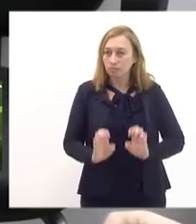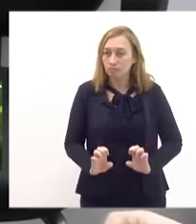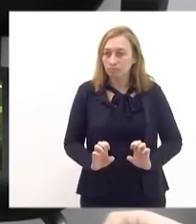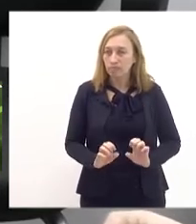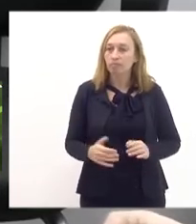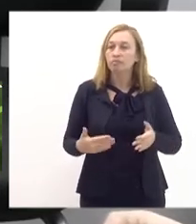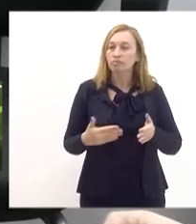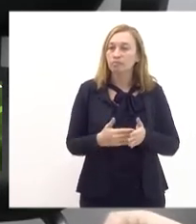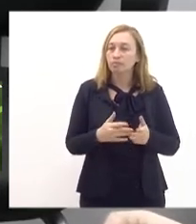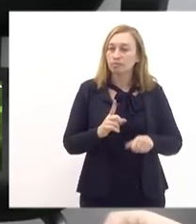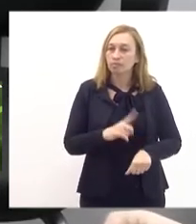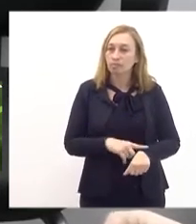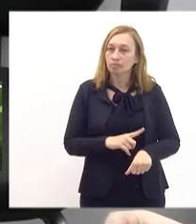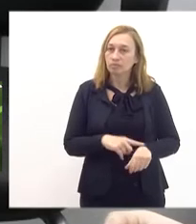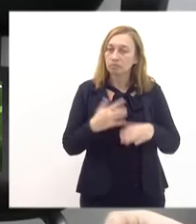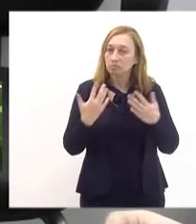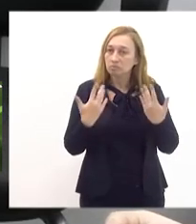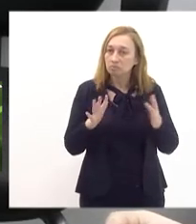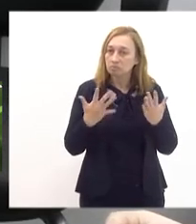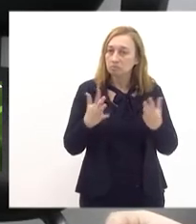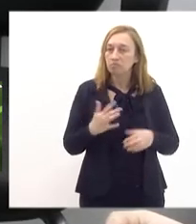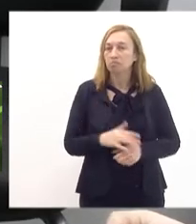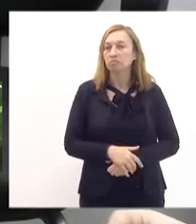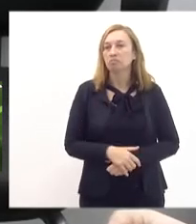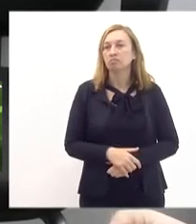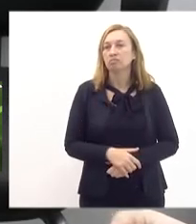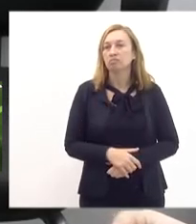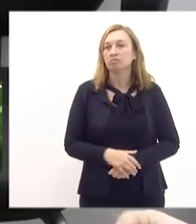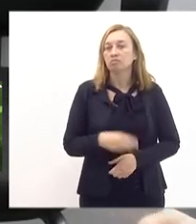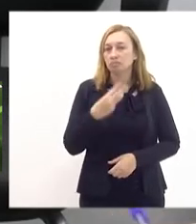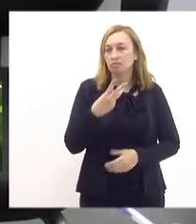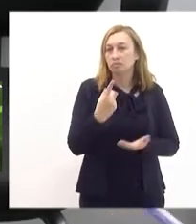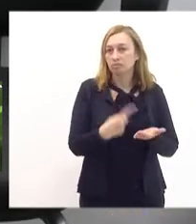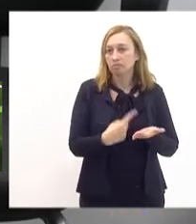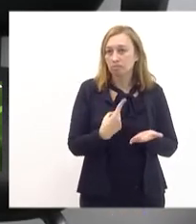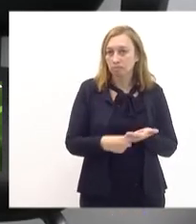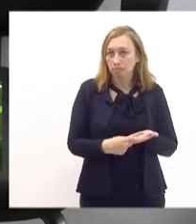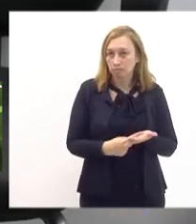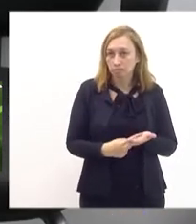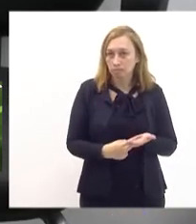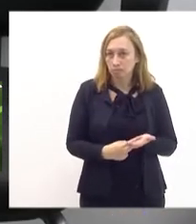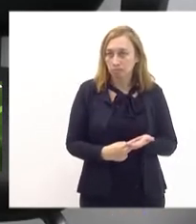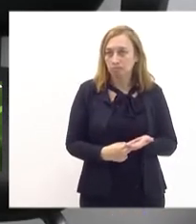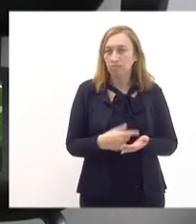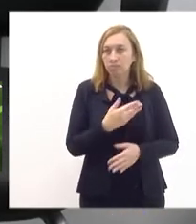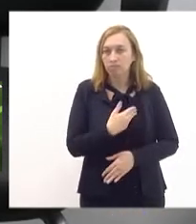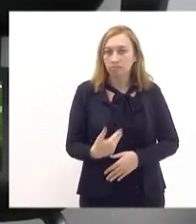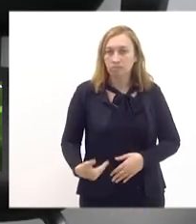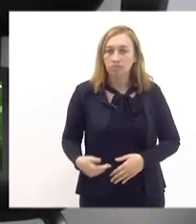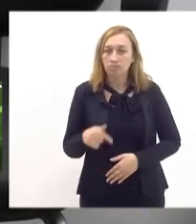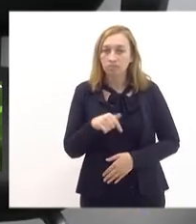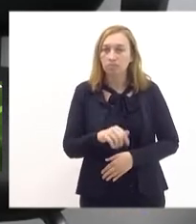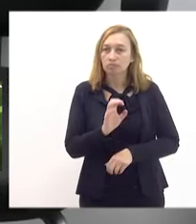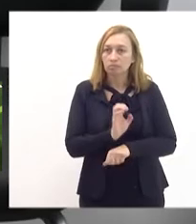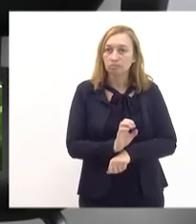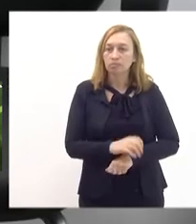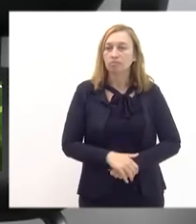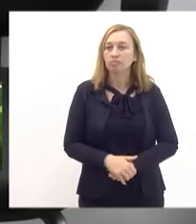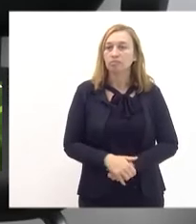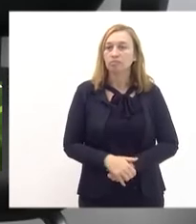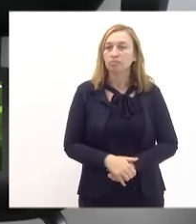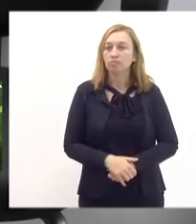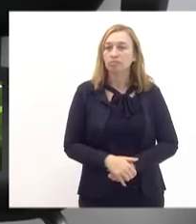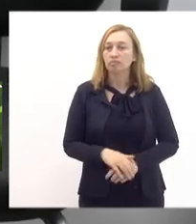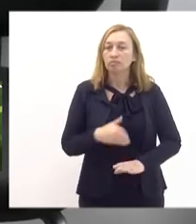Até o momento, foram celebrados 3 acordos de leniência, que são públicos aqui no Estado.